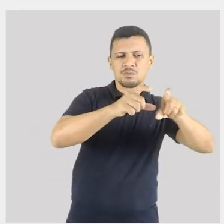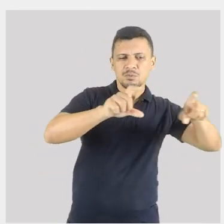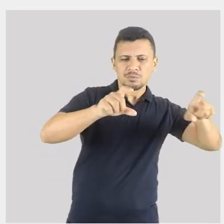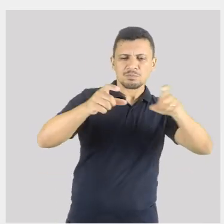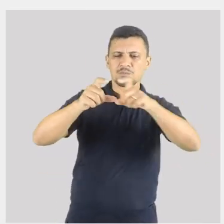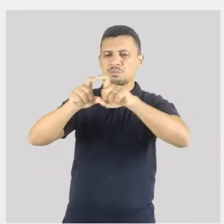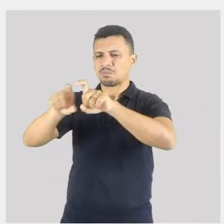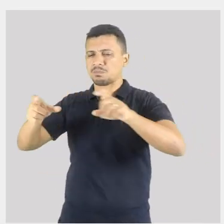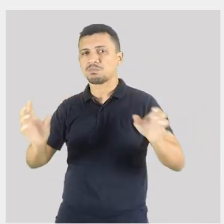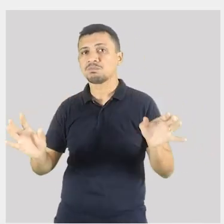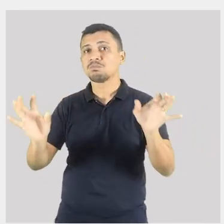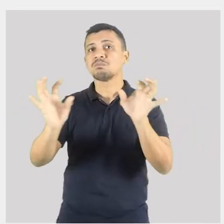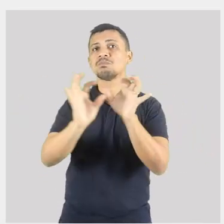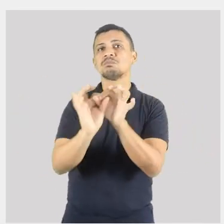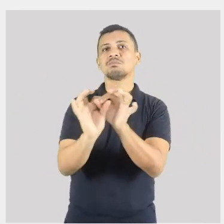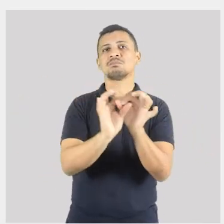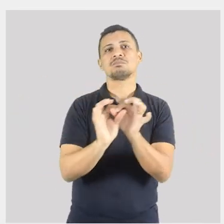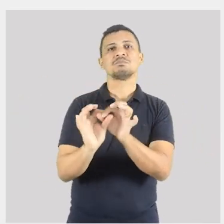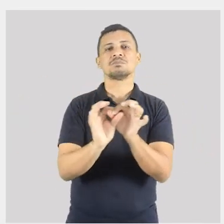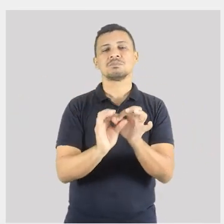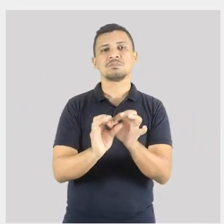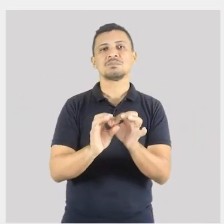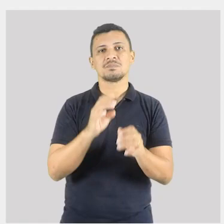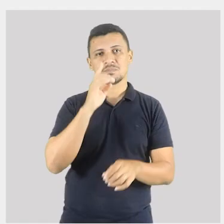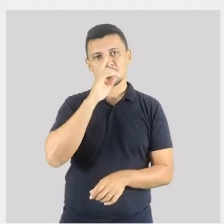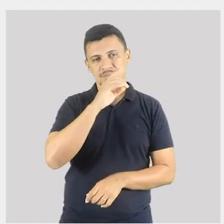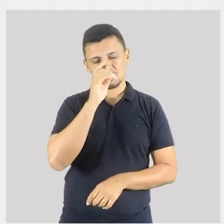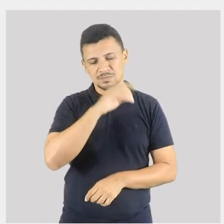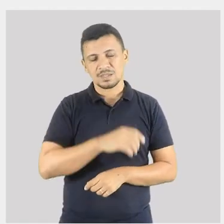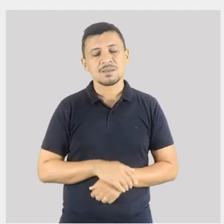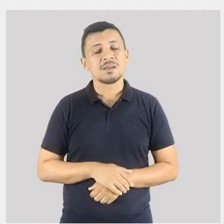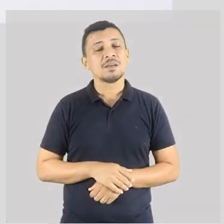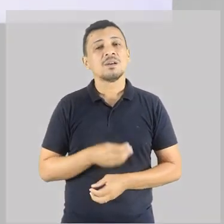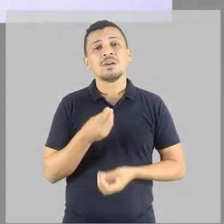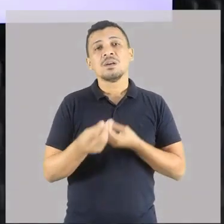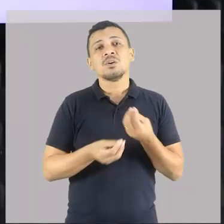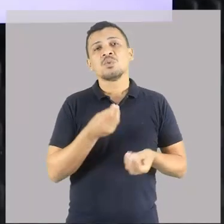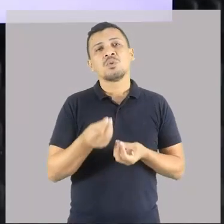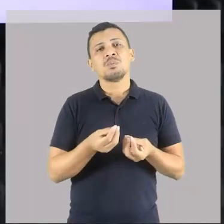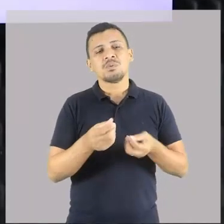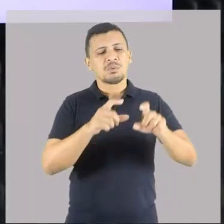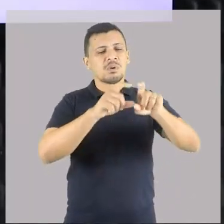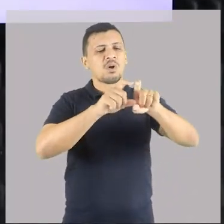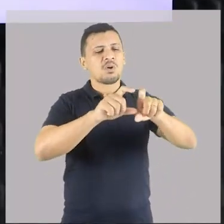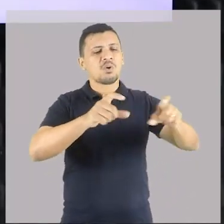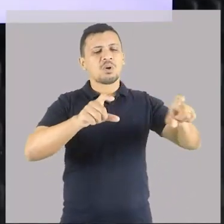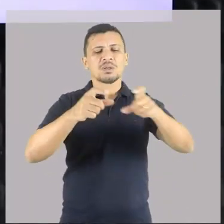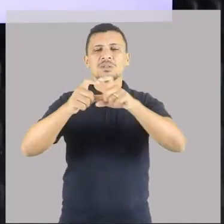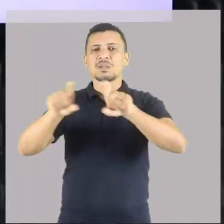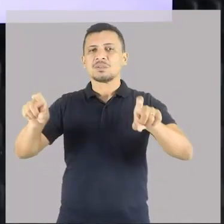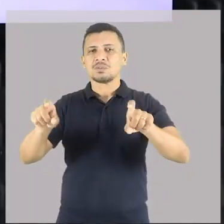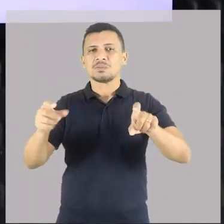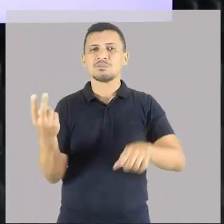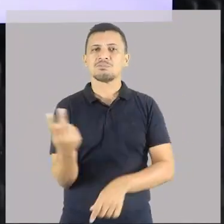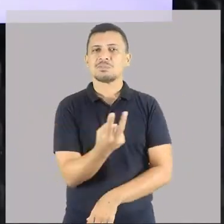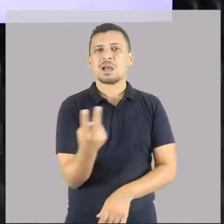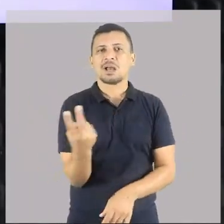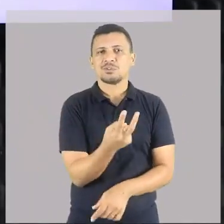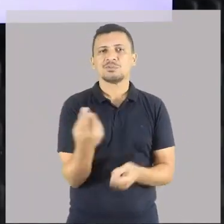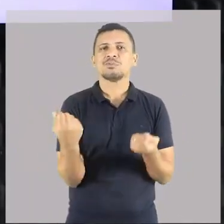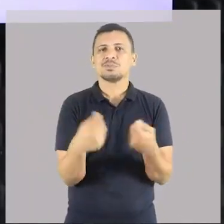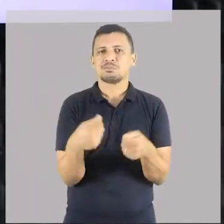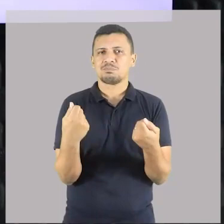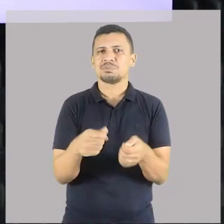O período composto por subordinação, as orações que estão compondo aquele período, elas vão ter uma dependência sintática